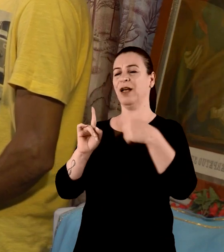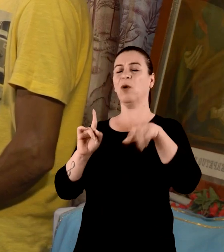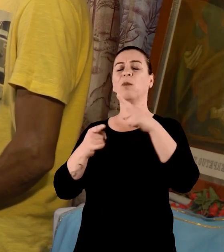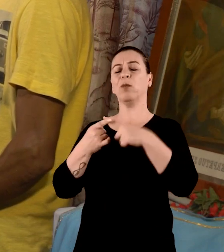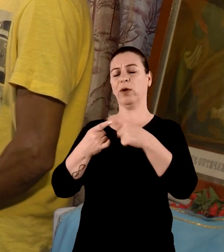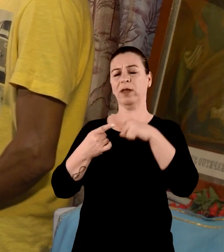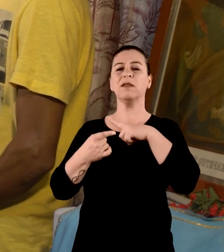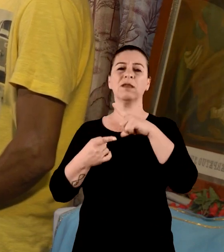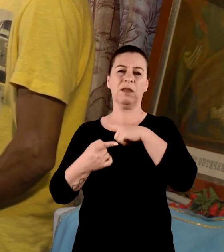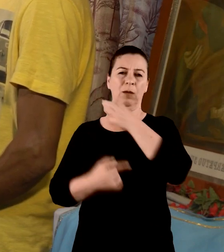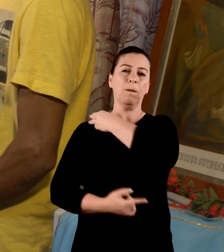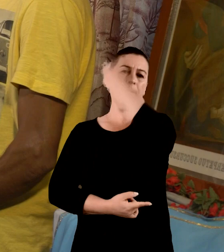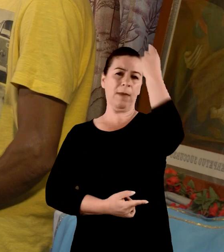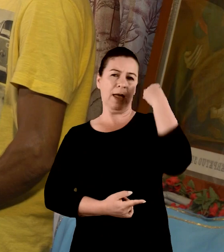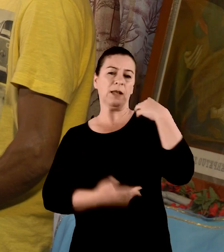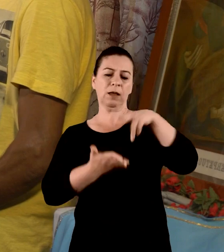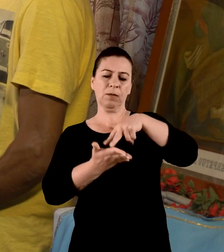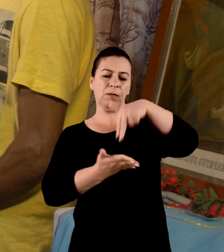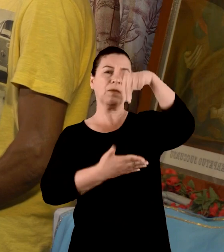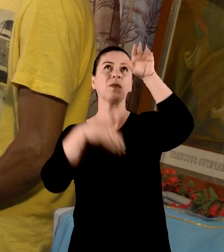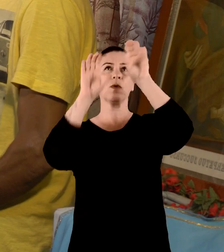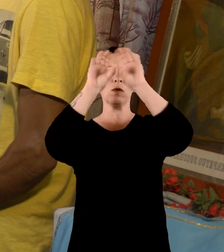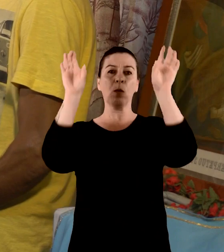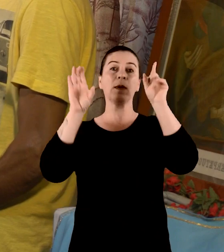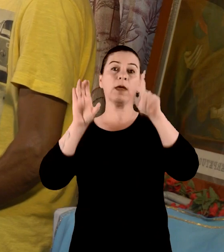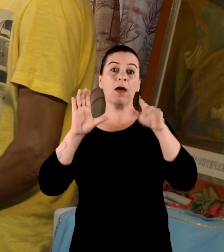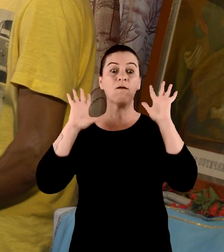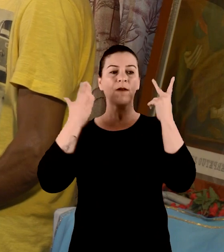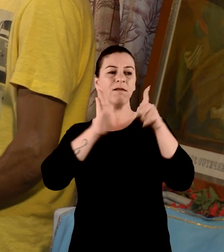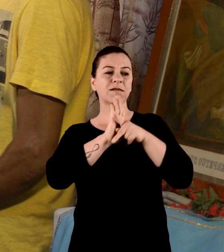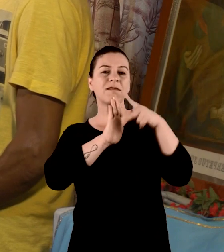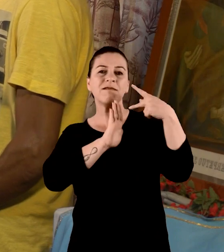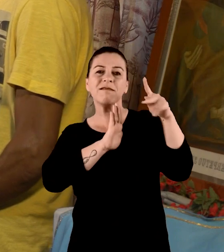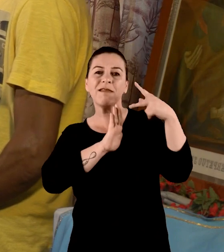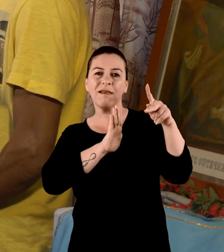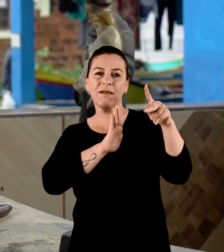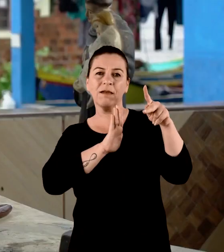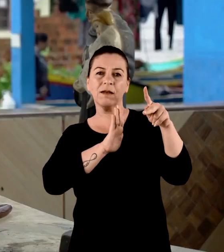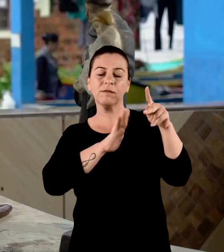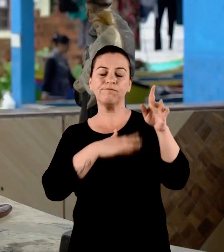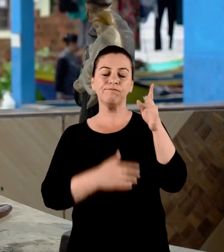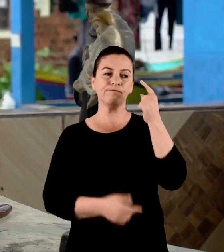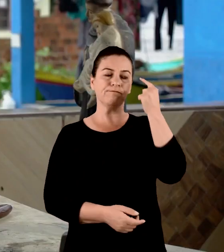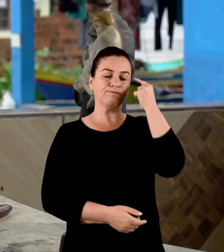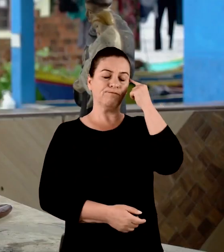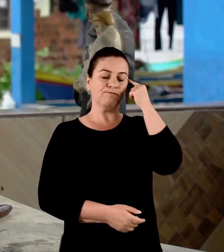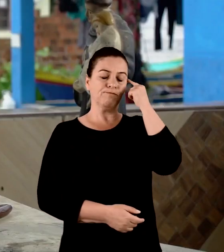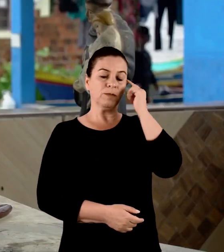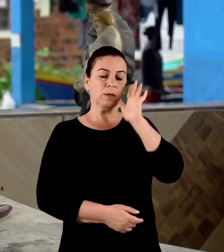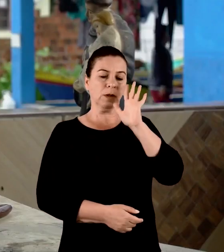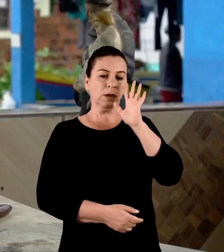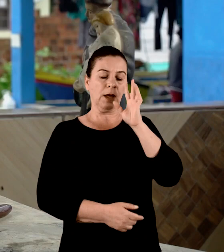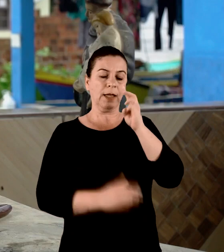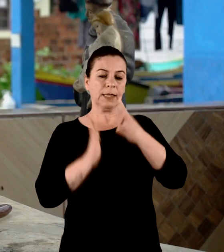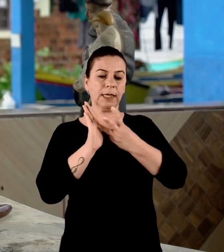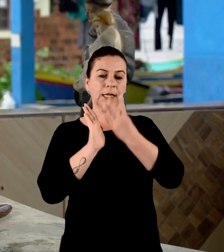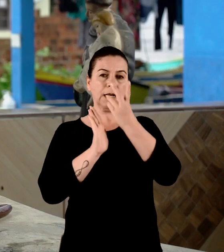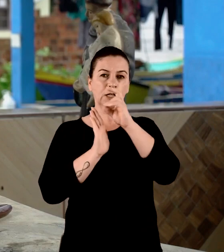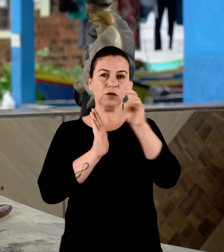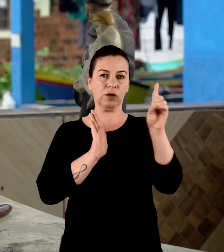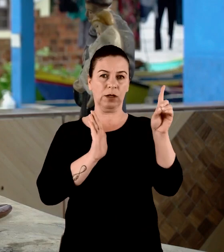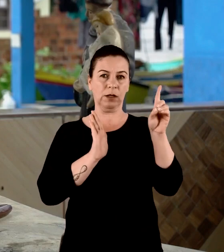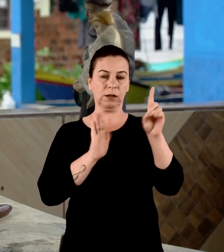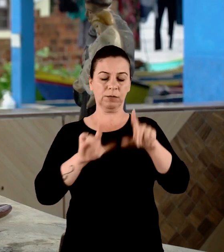temos a Nossa Senhora Assunta ao Céu, que é a nossa santa padroeira, a festa é dela. Aí eu fico pensando, eu tenho 3 dias